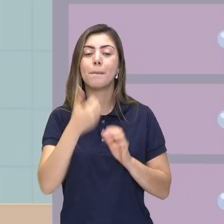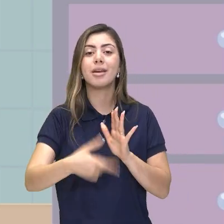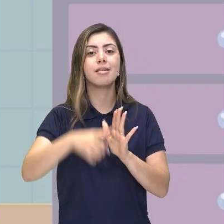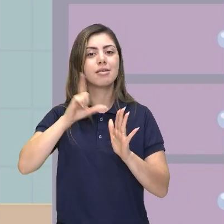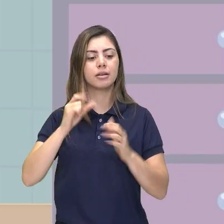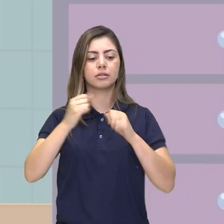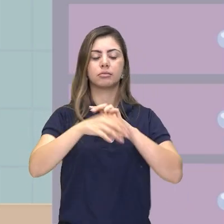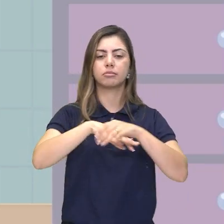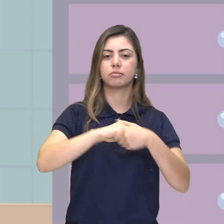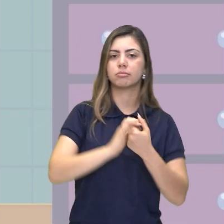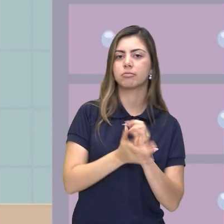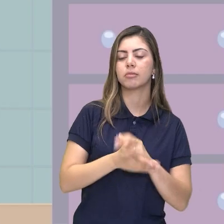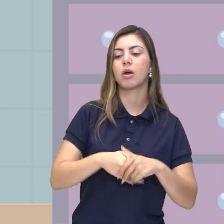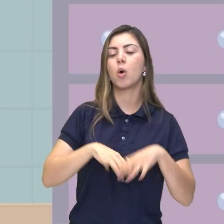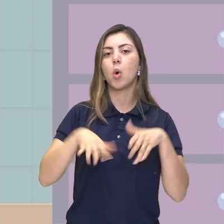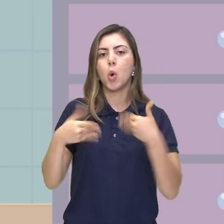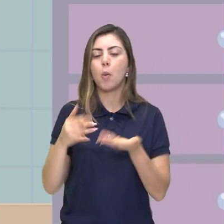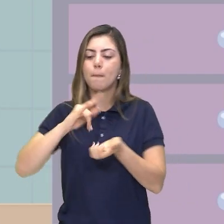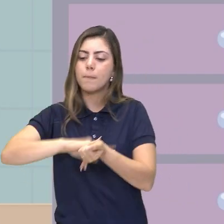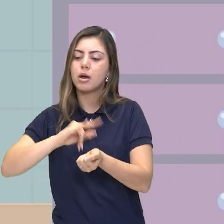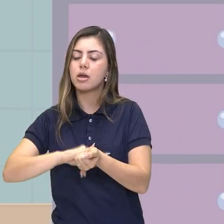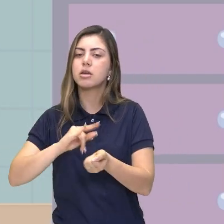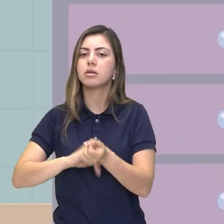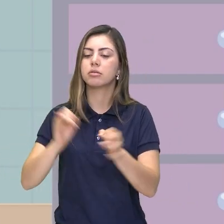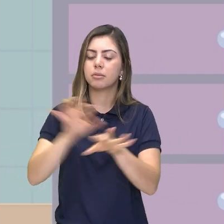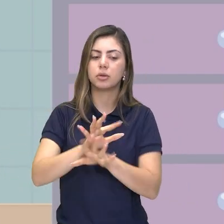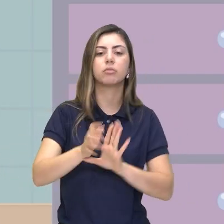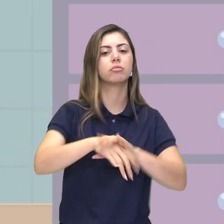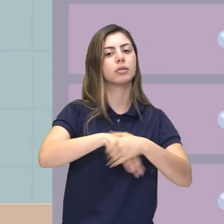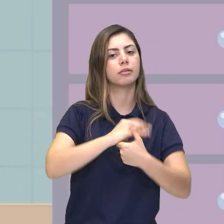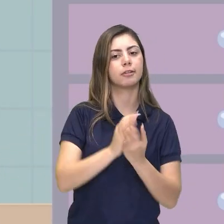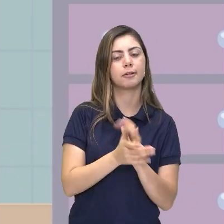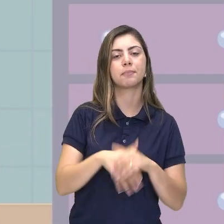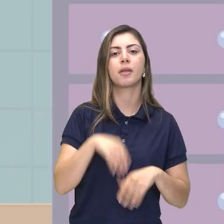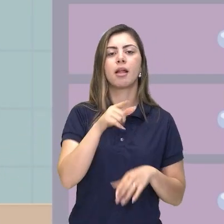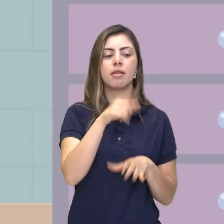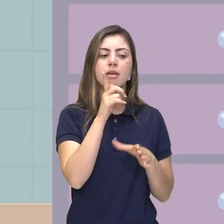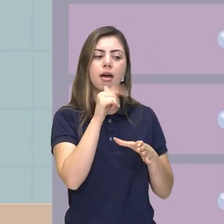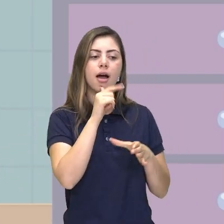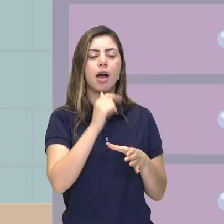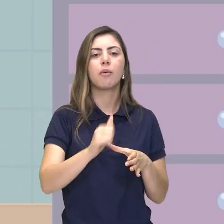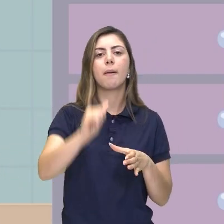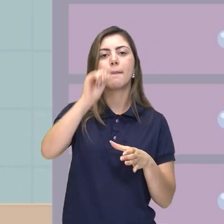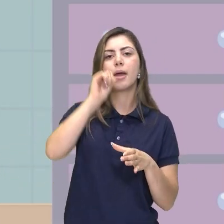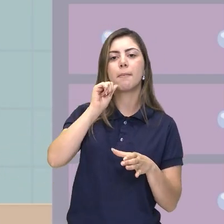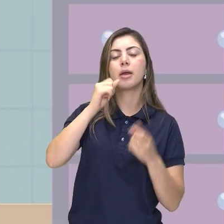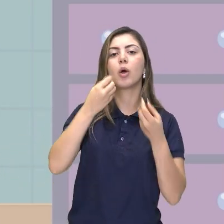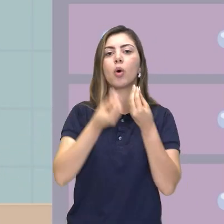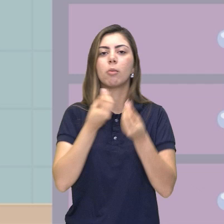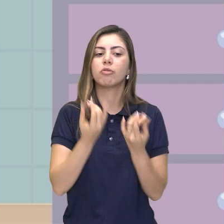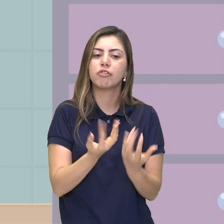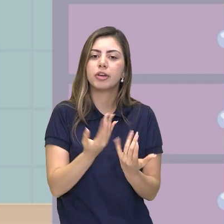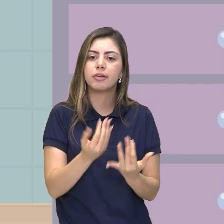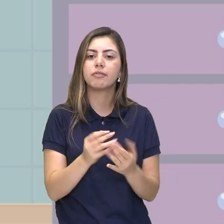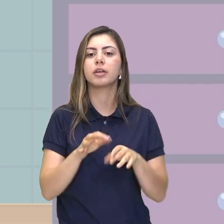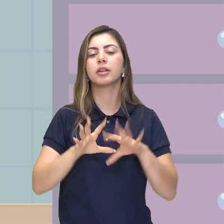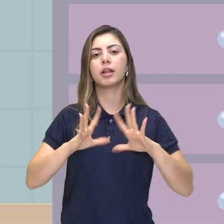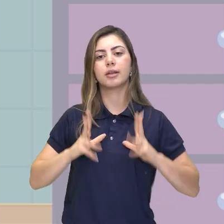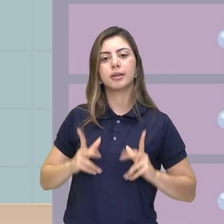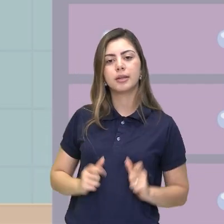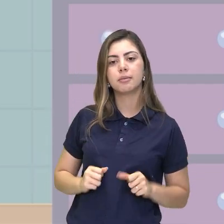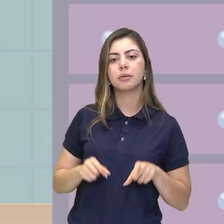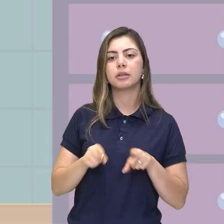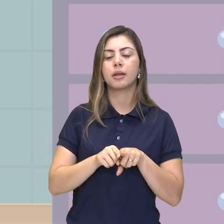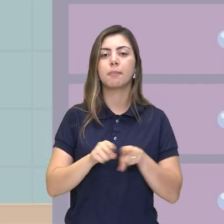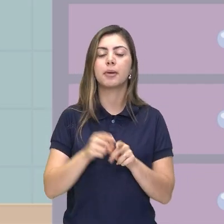banheiro, higienizar frutas e verduras e beber apenas água tratada ou fervida, usar calçados em áreas com solo